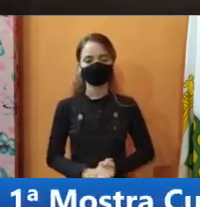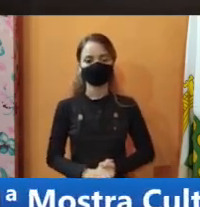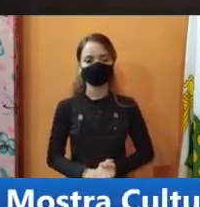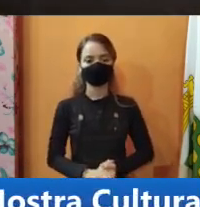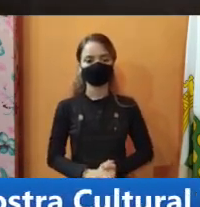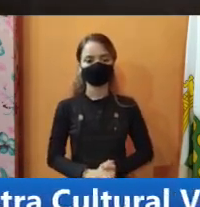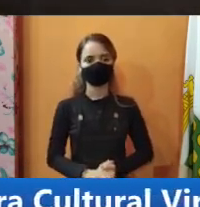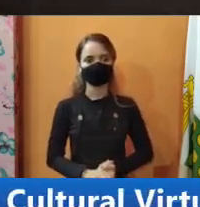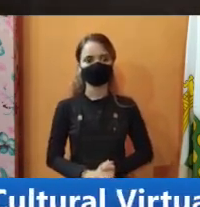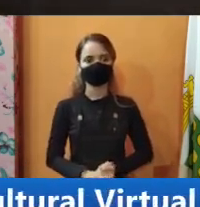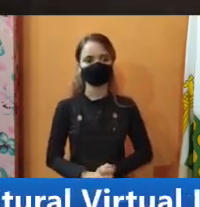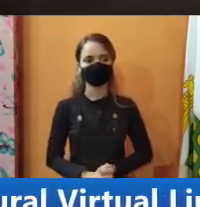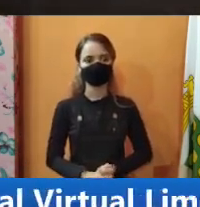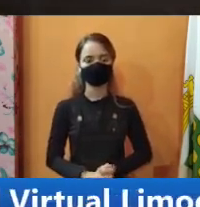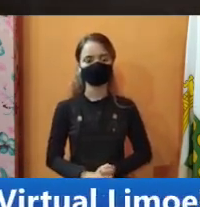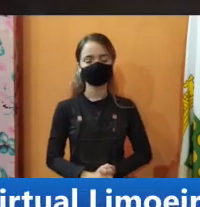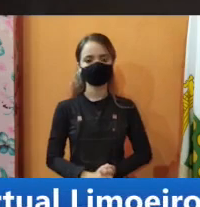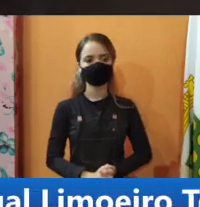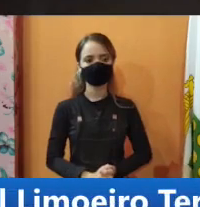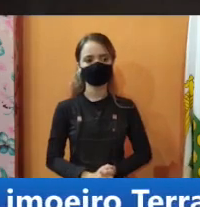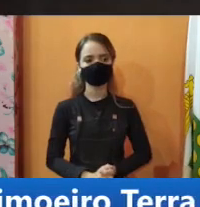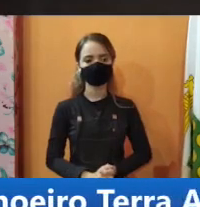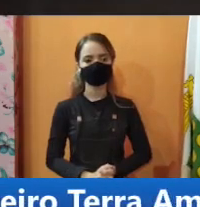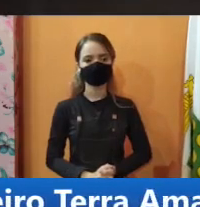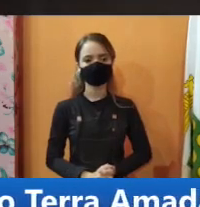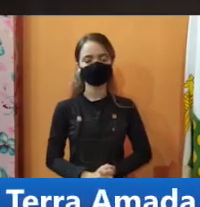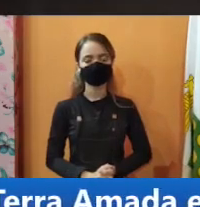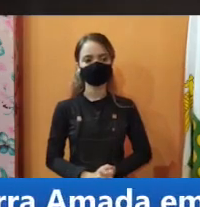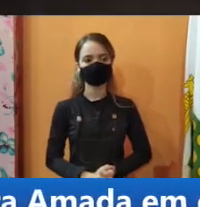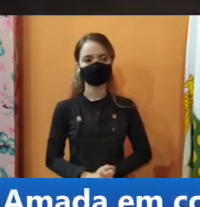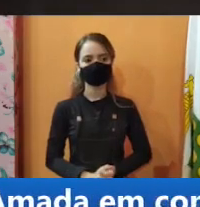Deixa ver. Então, usa esse. Estamos de máscara.